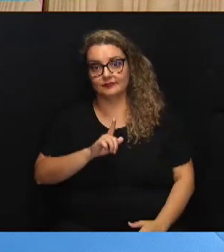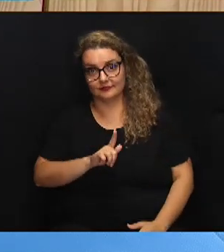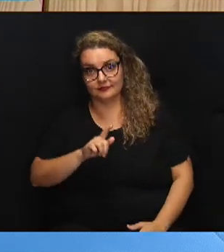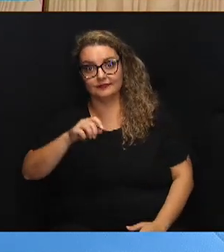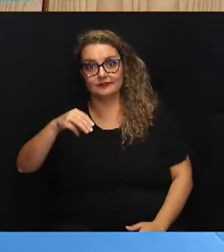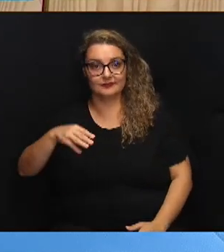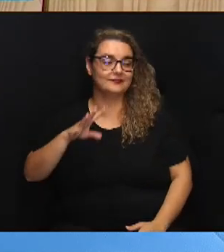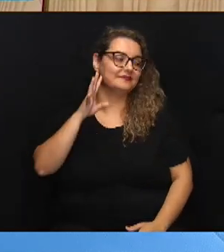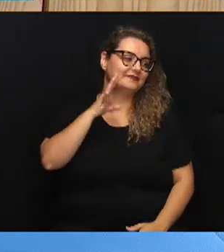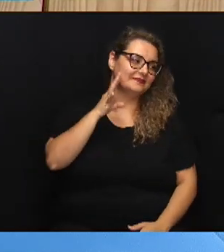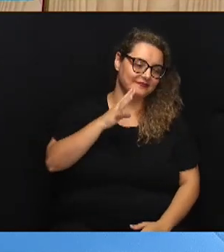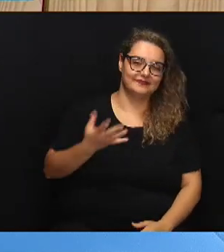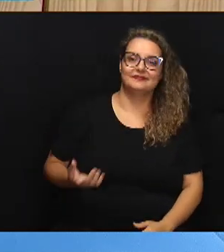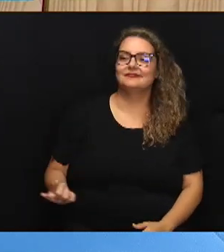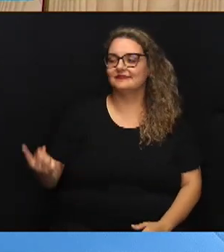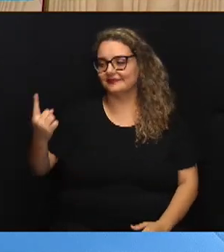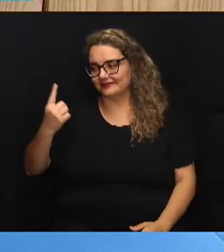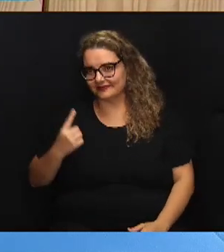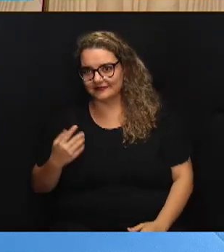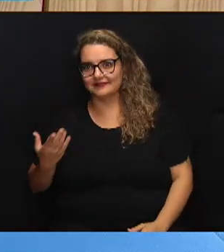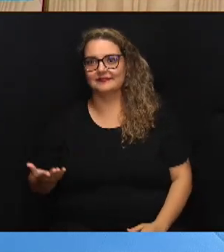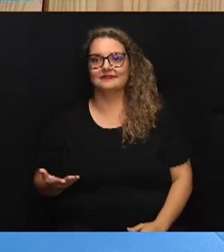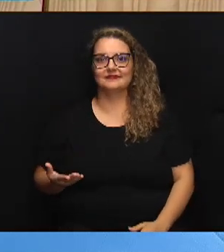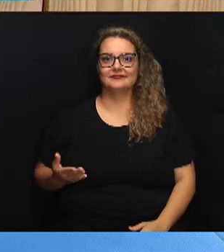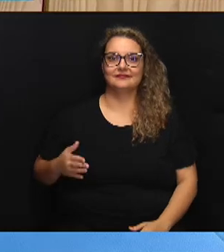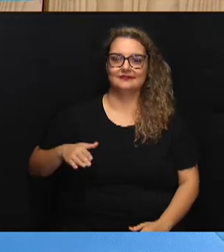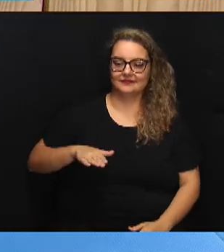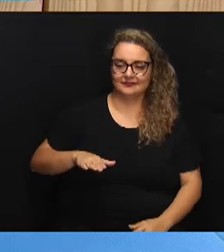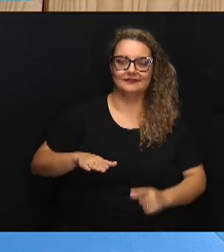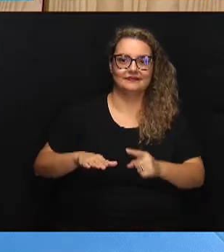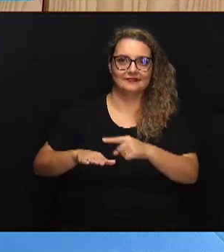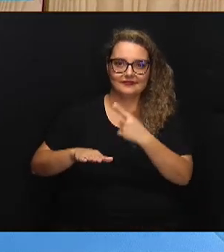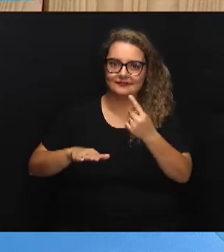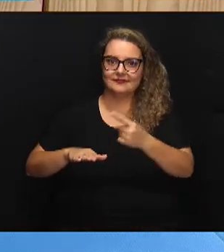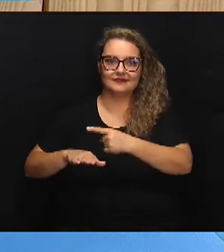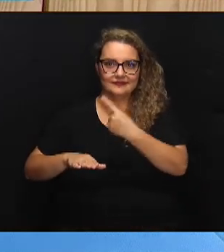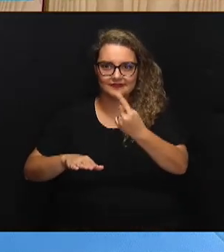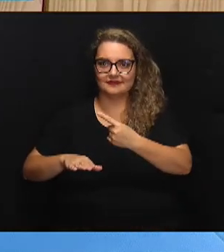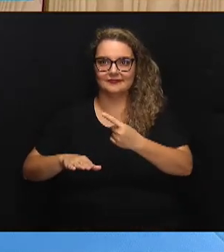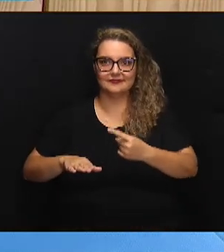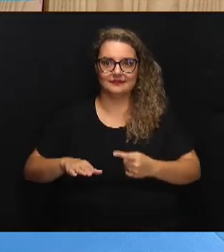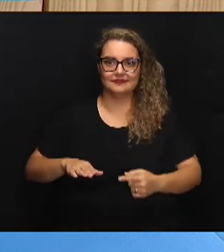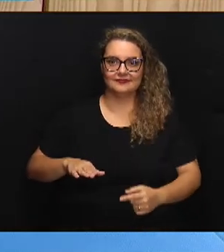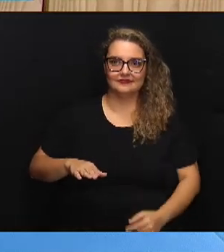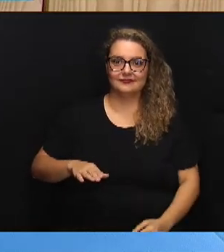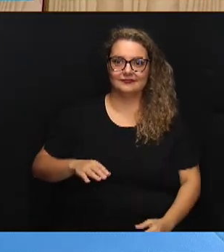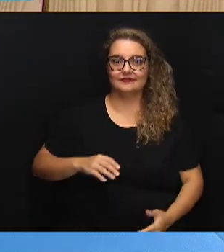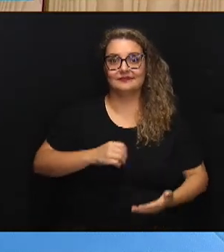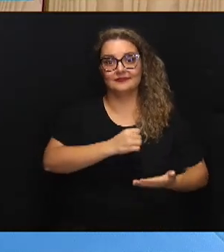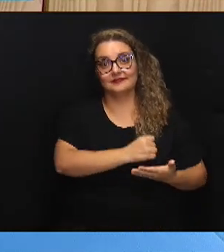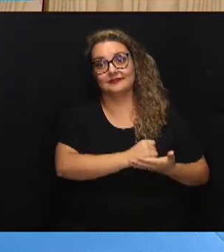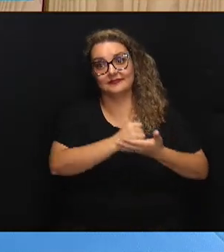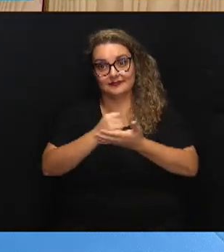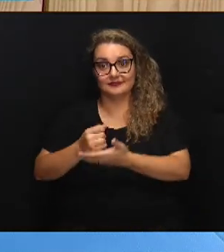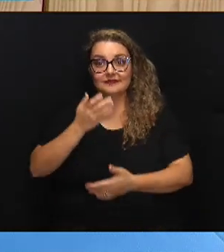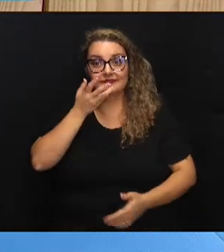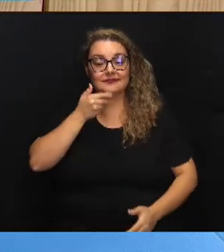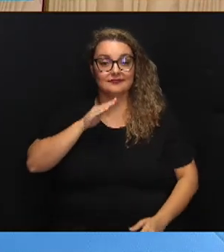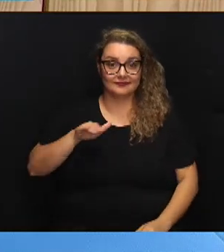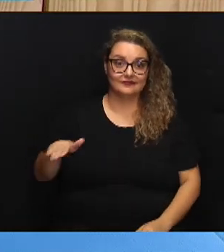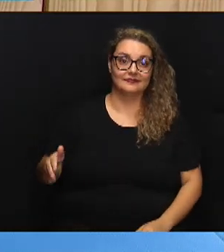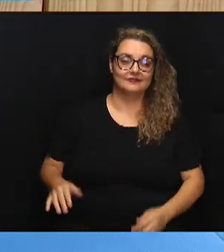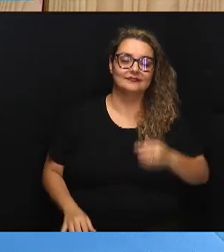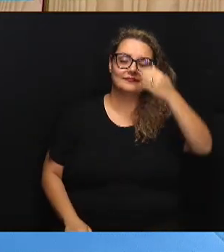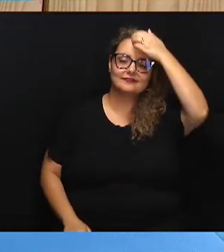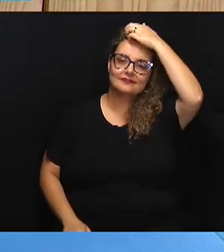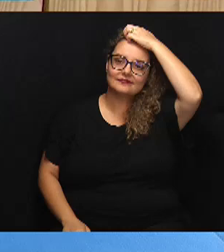Campinas, e eles vêm até aqui, trazem os carros, tocam a sirene, levam, né, as crianças, os levam para